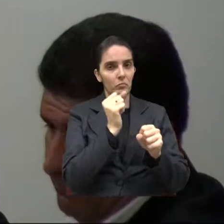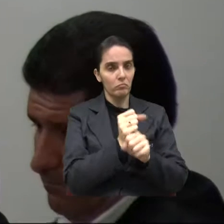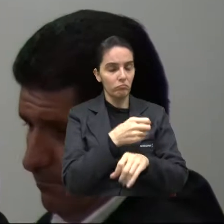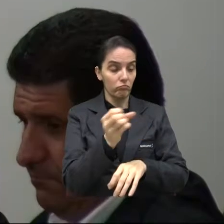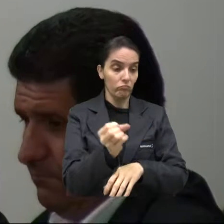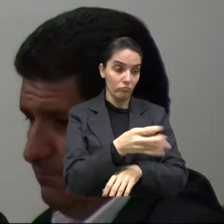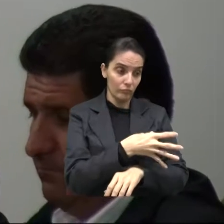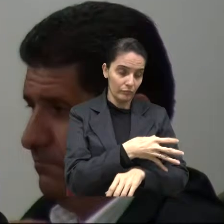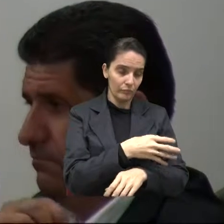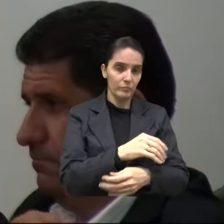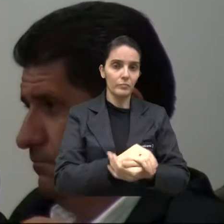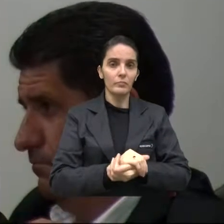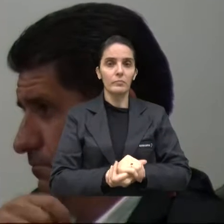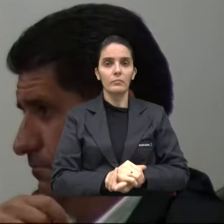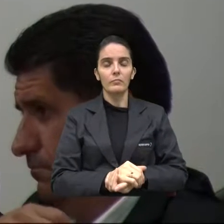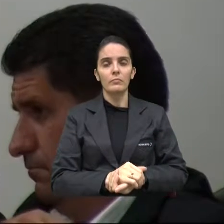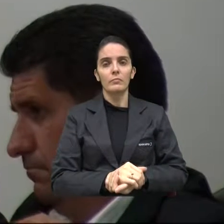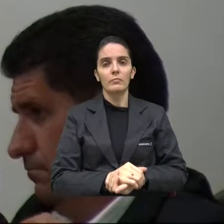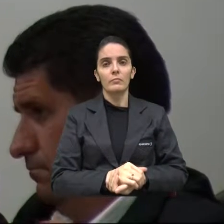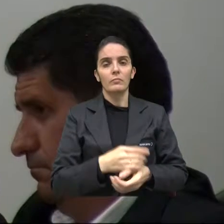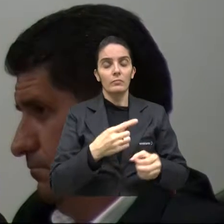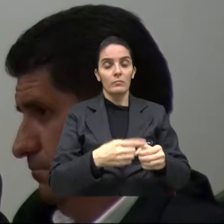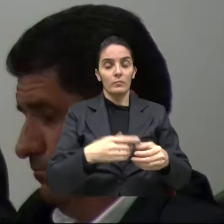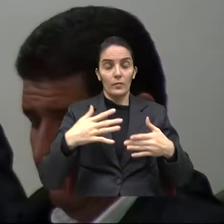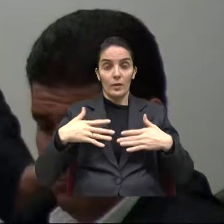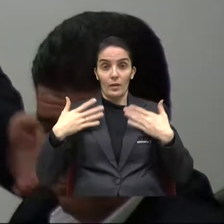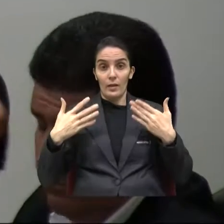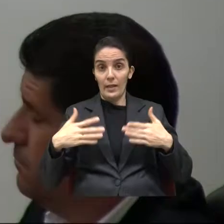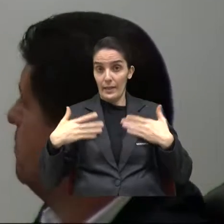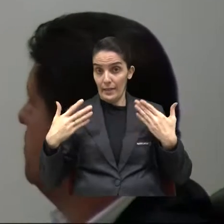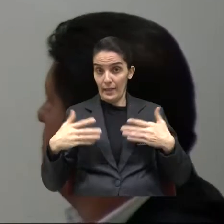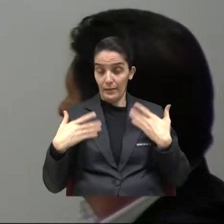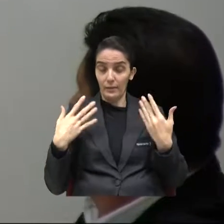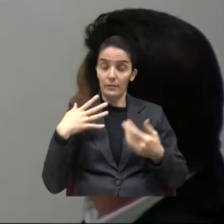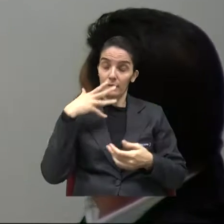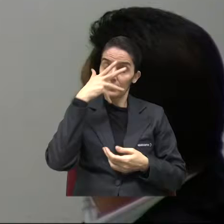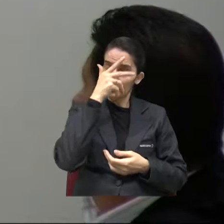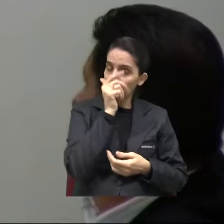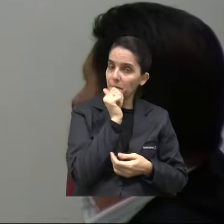modernas. Isso deixa a cidade alegre, bonita e